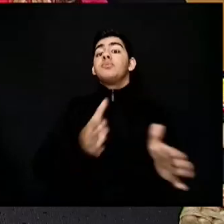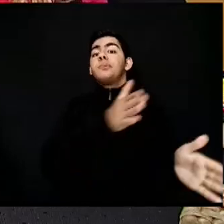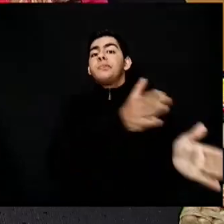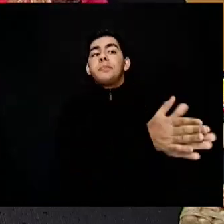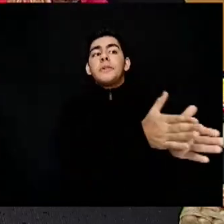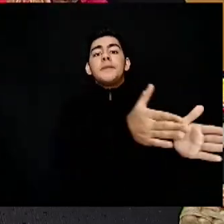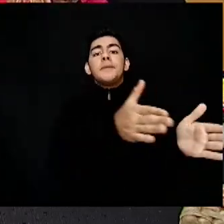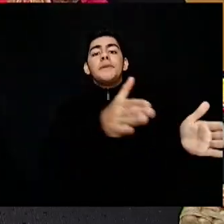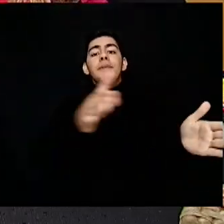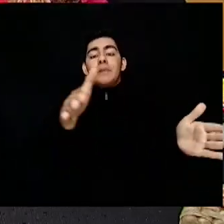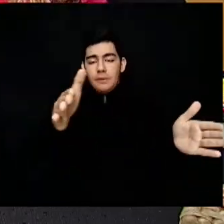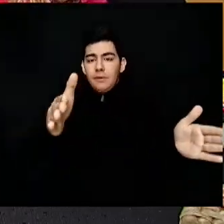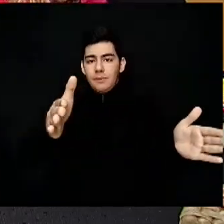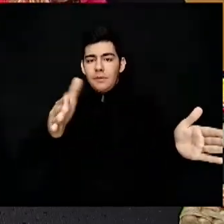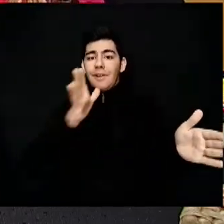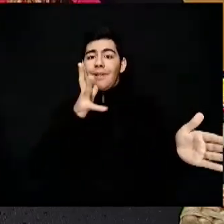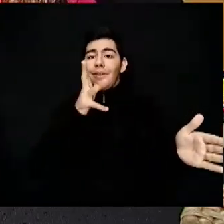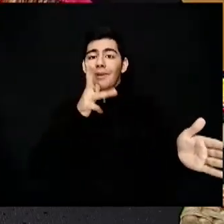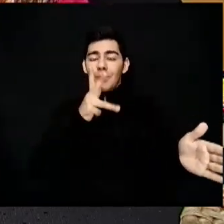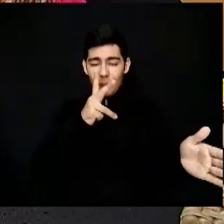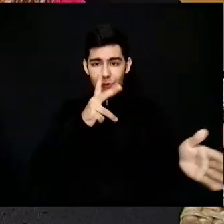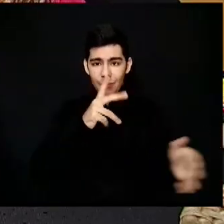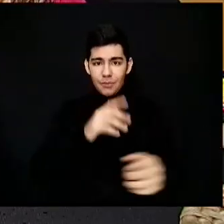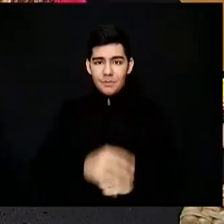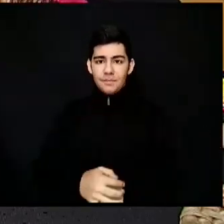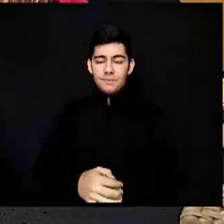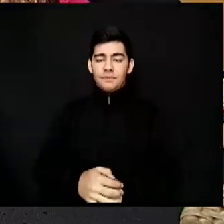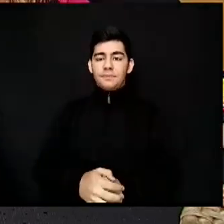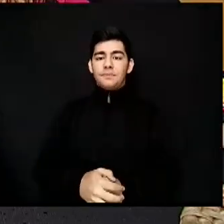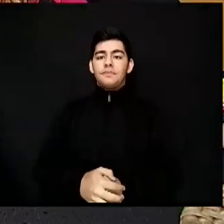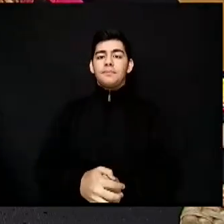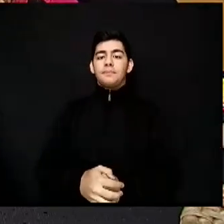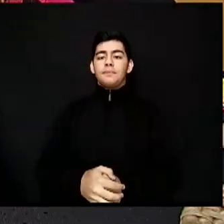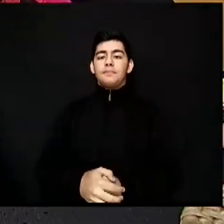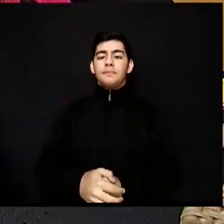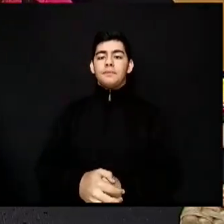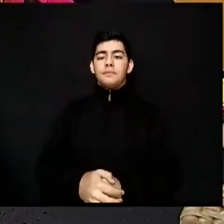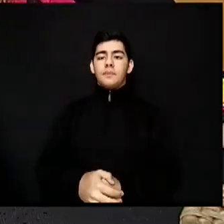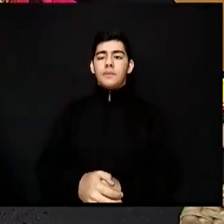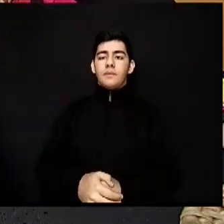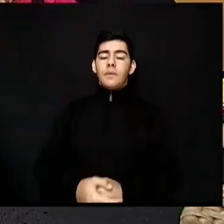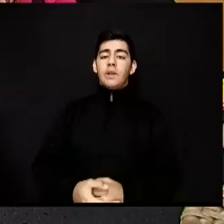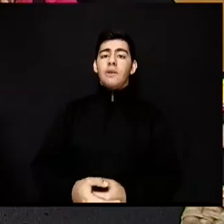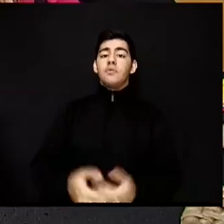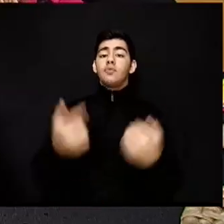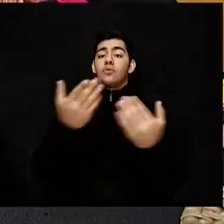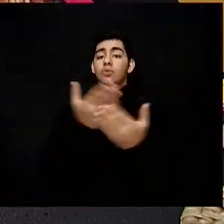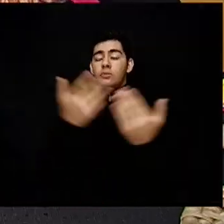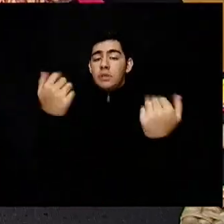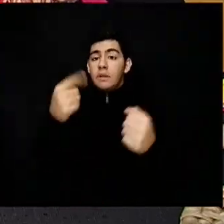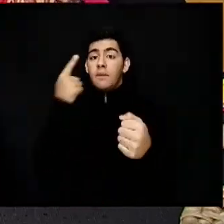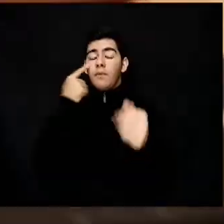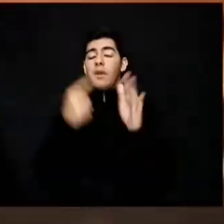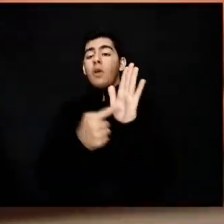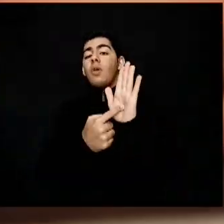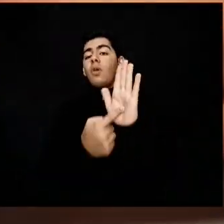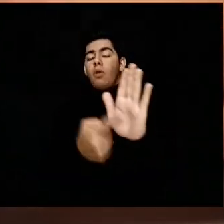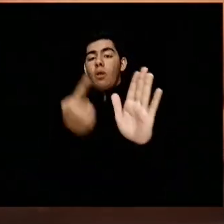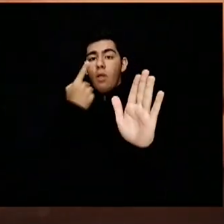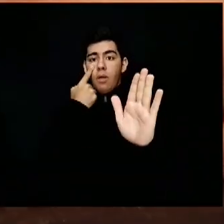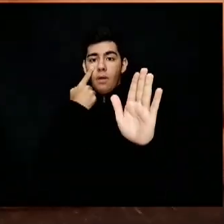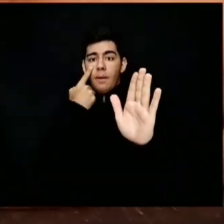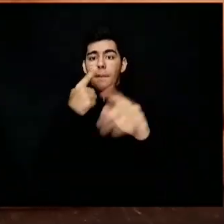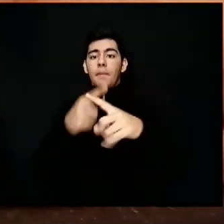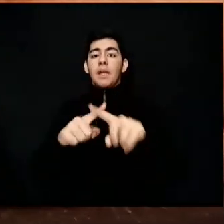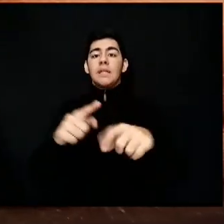E aí, essas voltinhas, eu não sei se vai dar pra ver direito aqui, mas ele tem umas voltinhas,